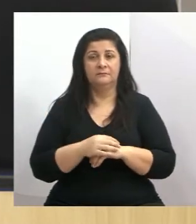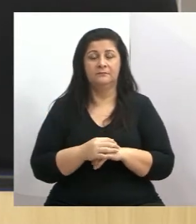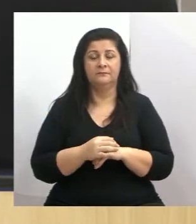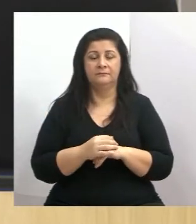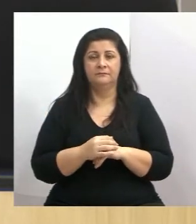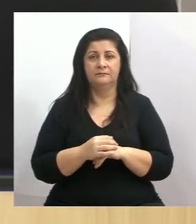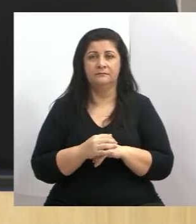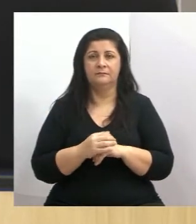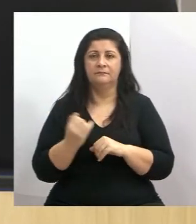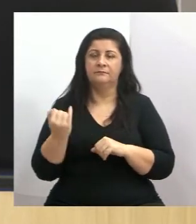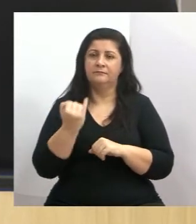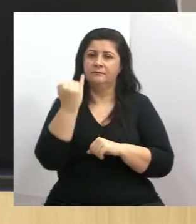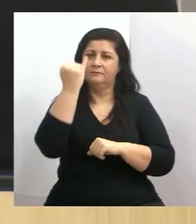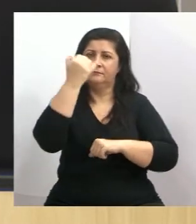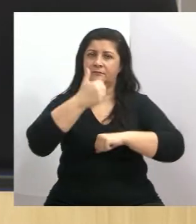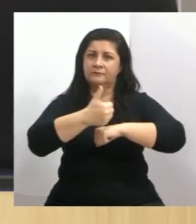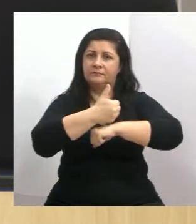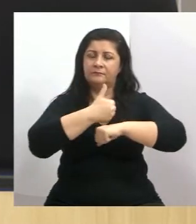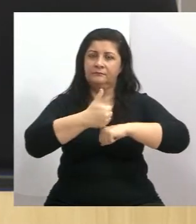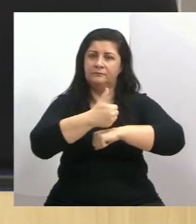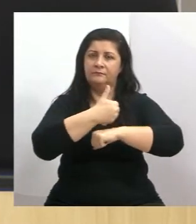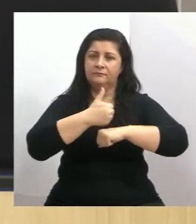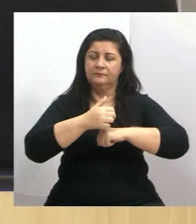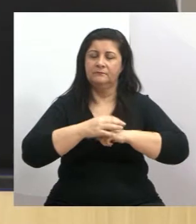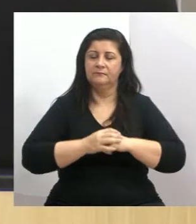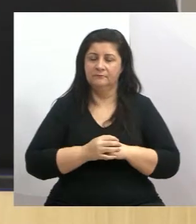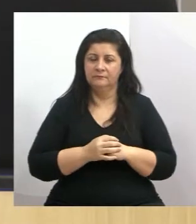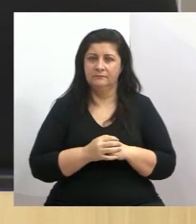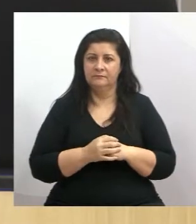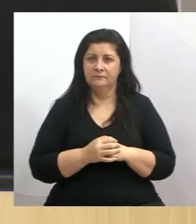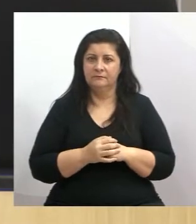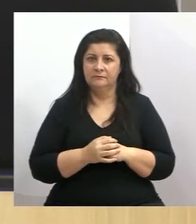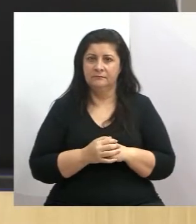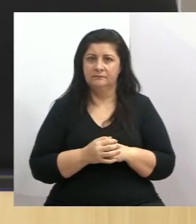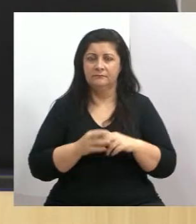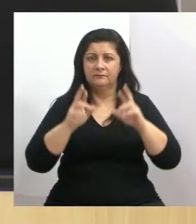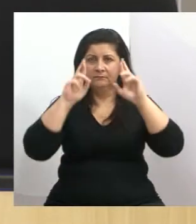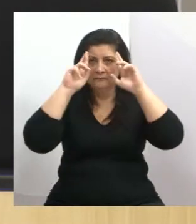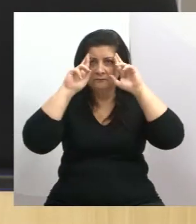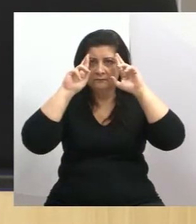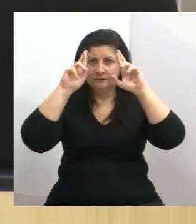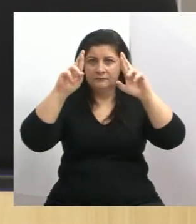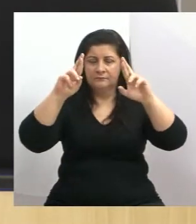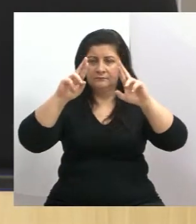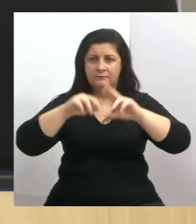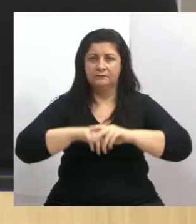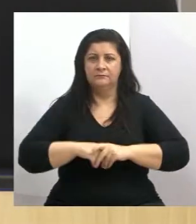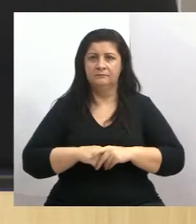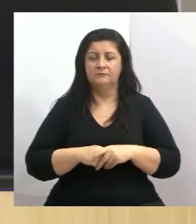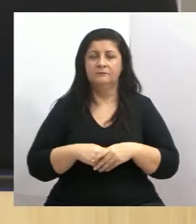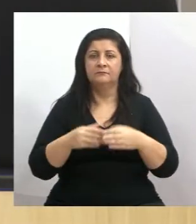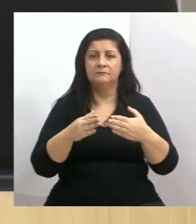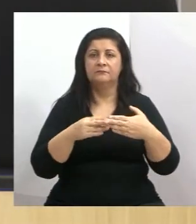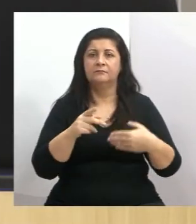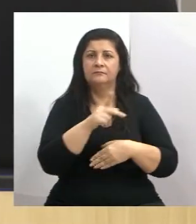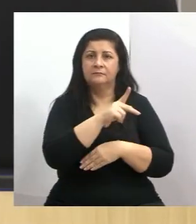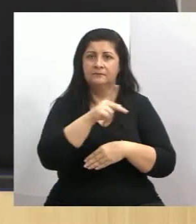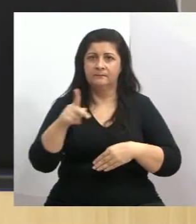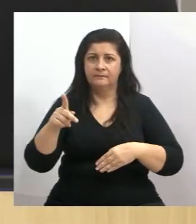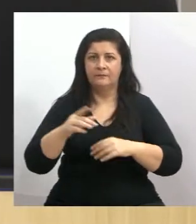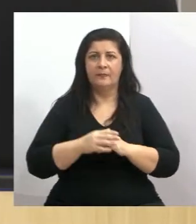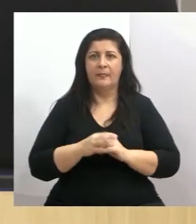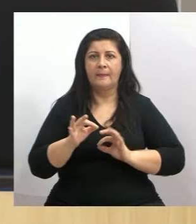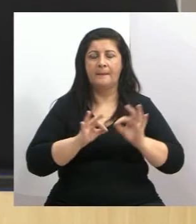comemorativa dedicada a importante profissão feito é esse registro respeitosamente requeremos a presença casa